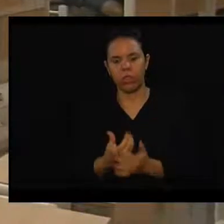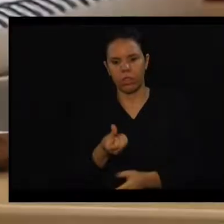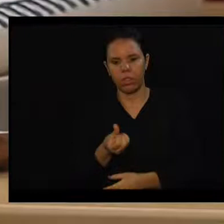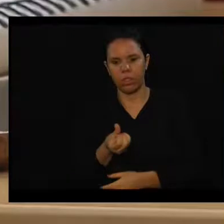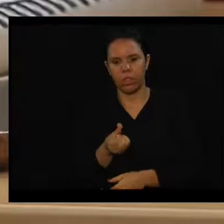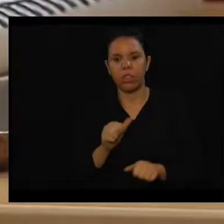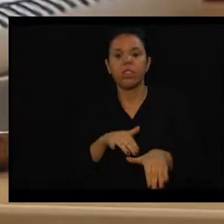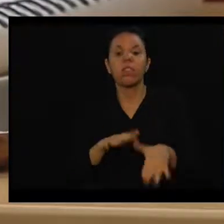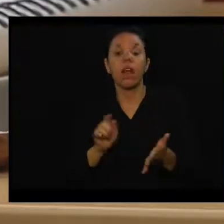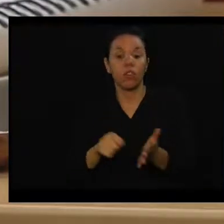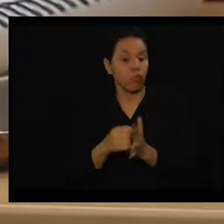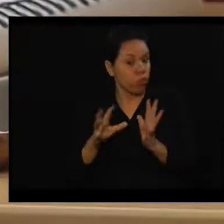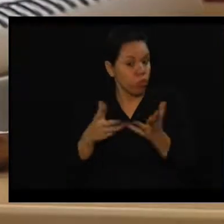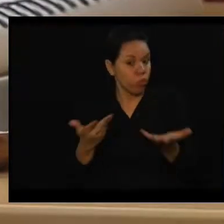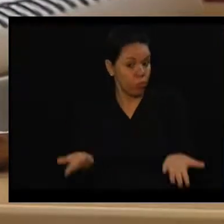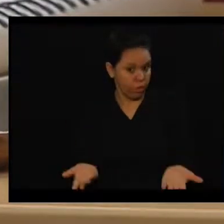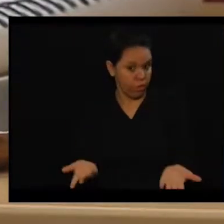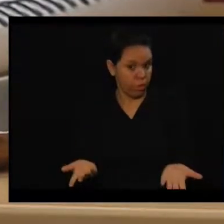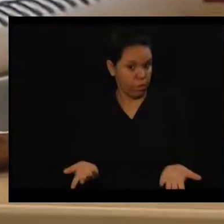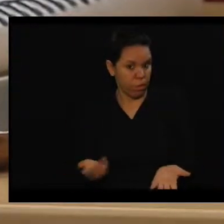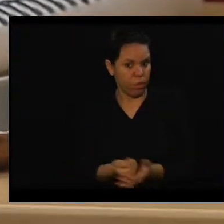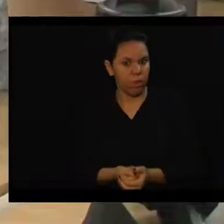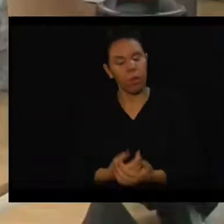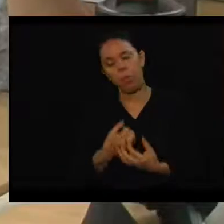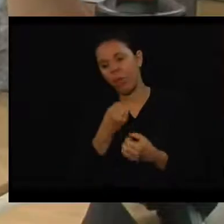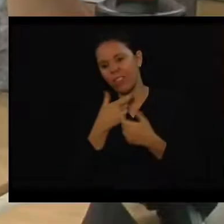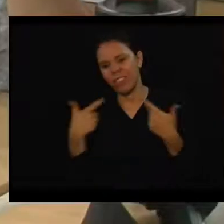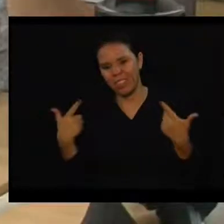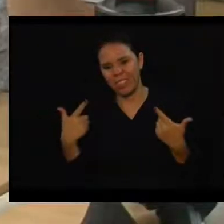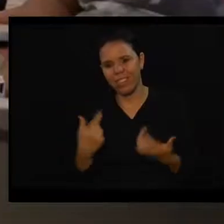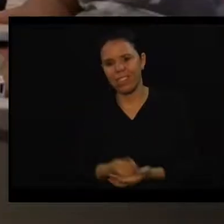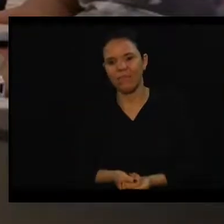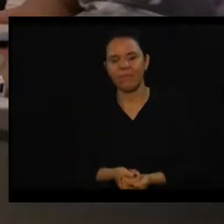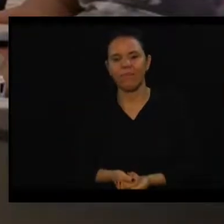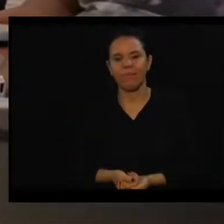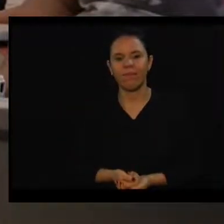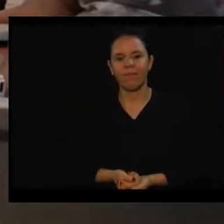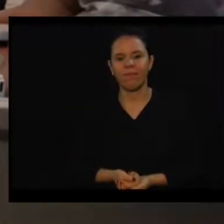aí, anotou tudo? Então, boa sorte!